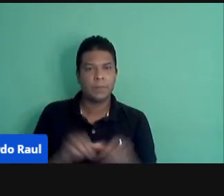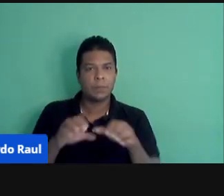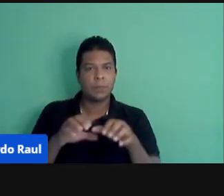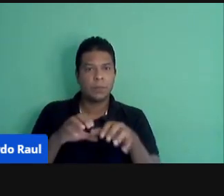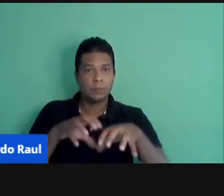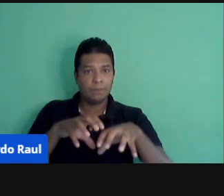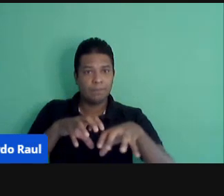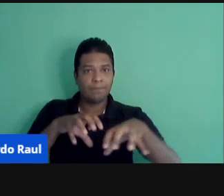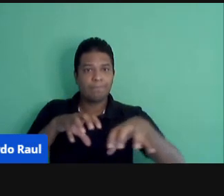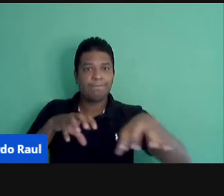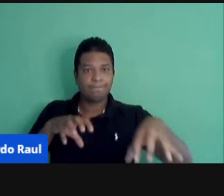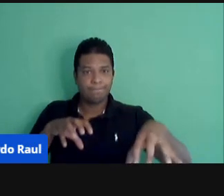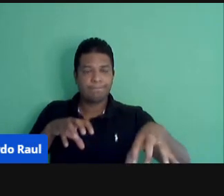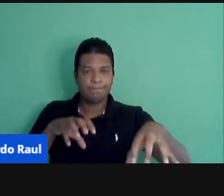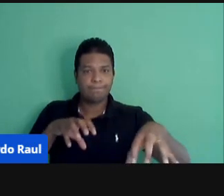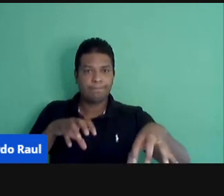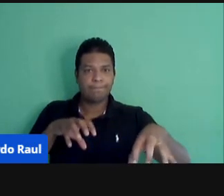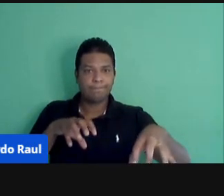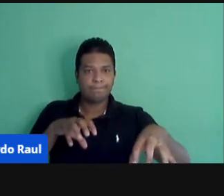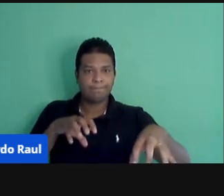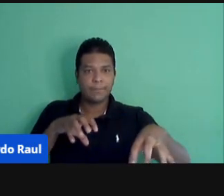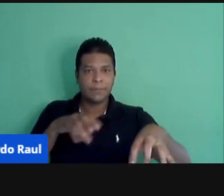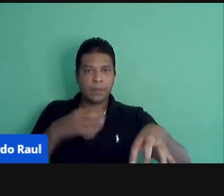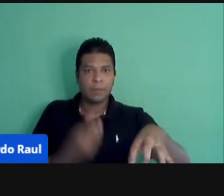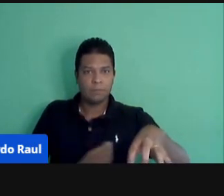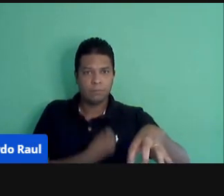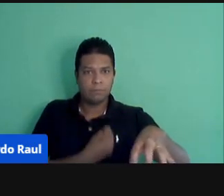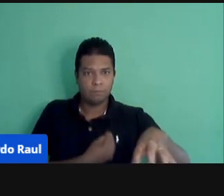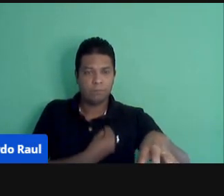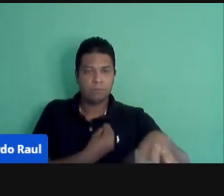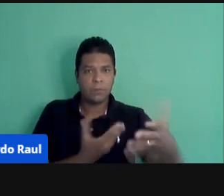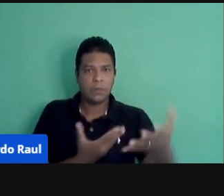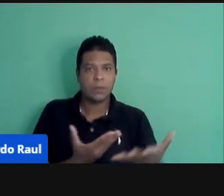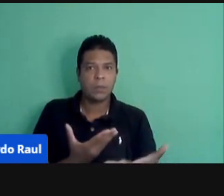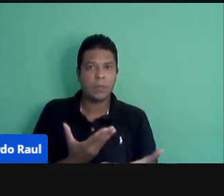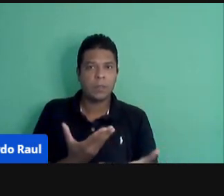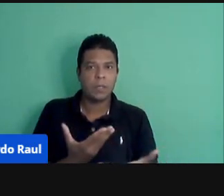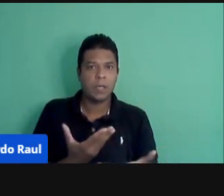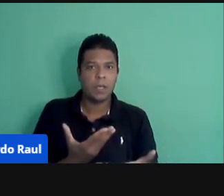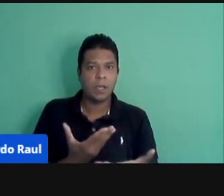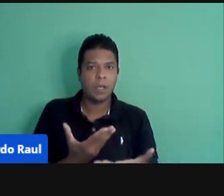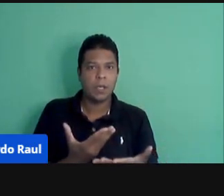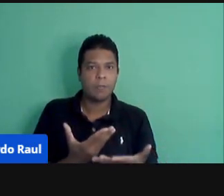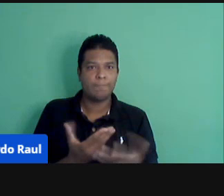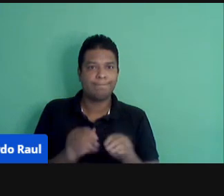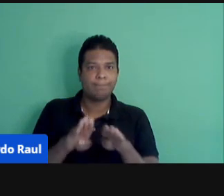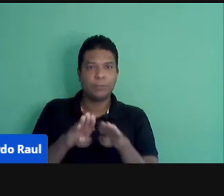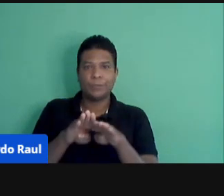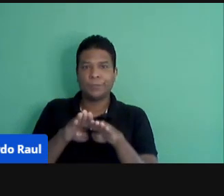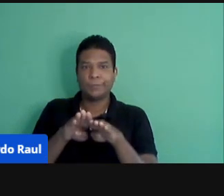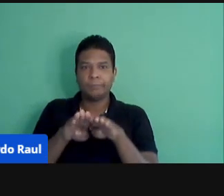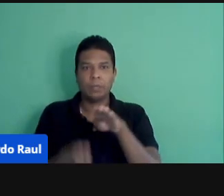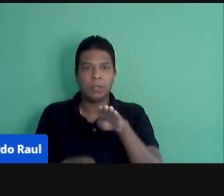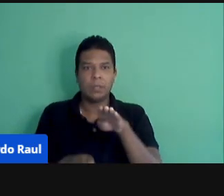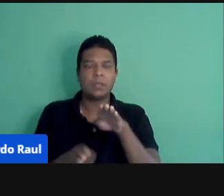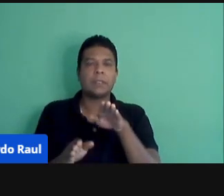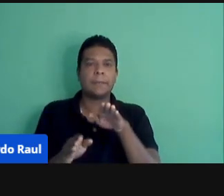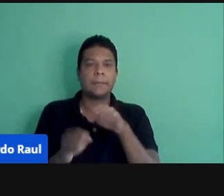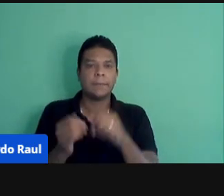escancarou uma realidade, né, que é a questão da desigualdade de